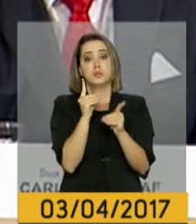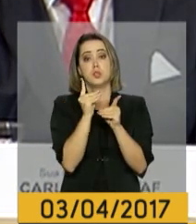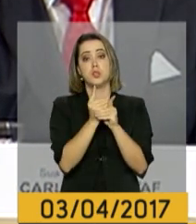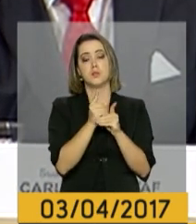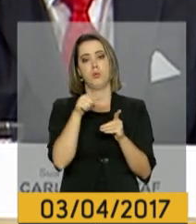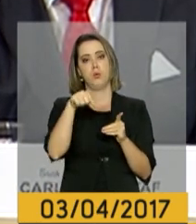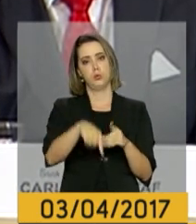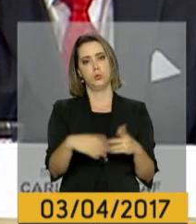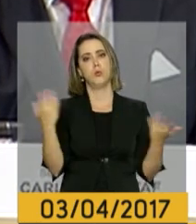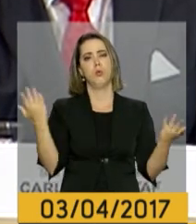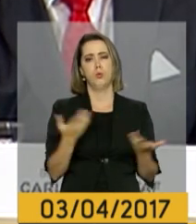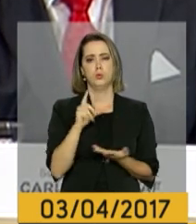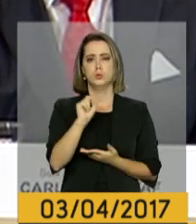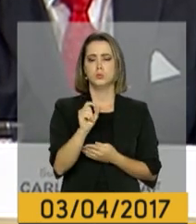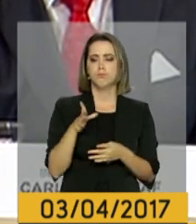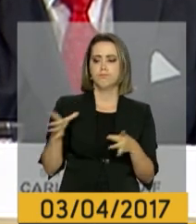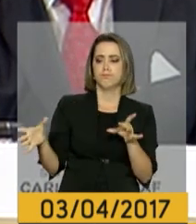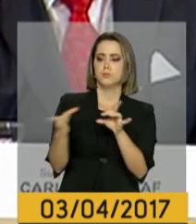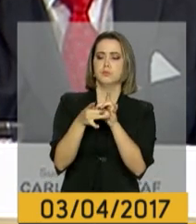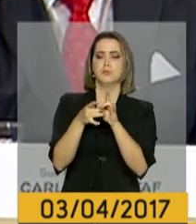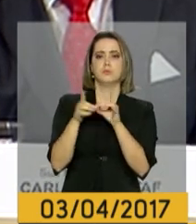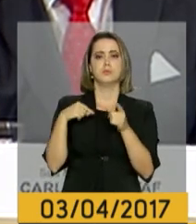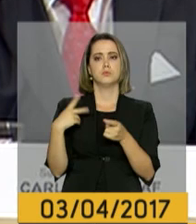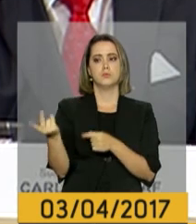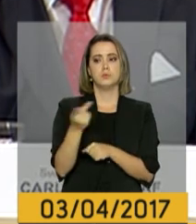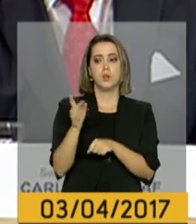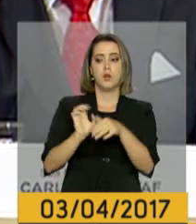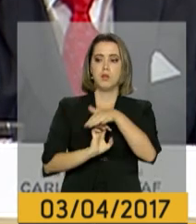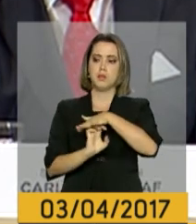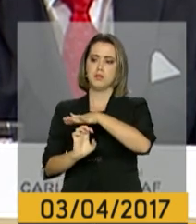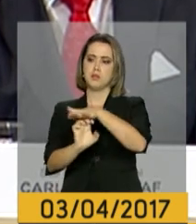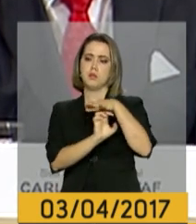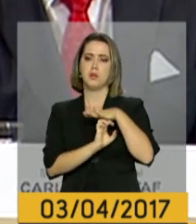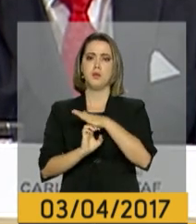encontro, desta interação entre